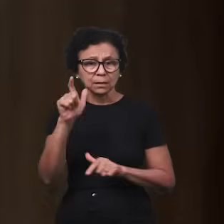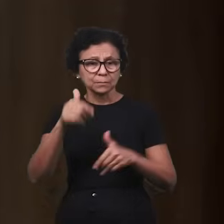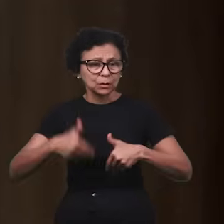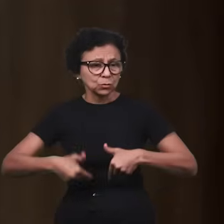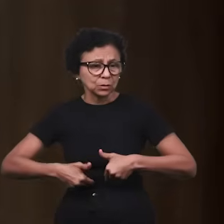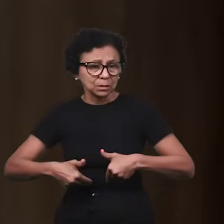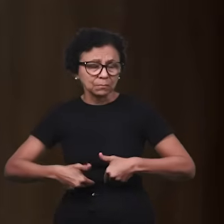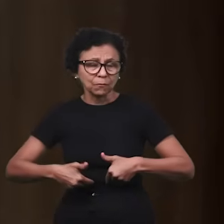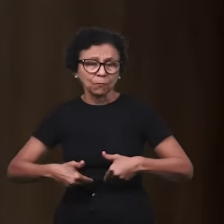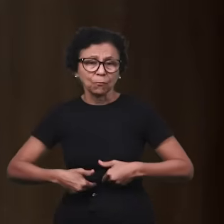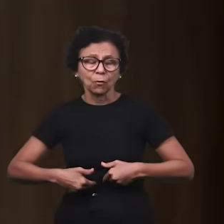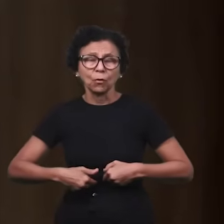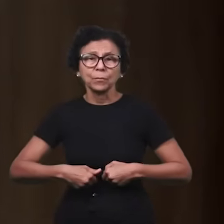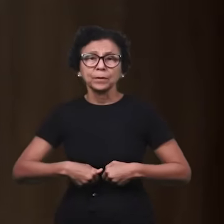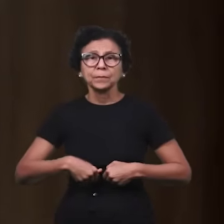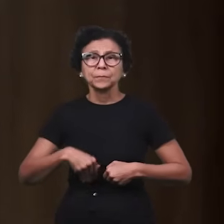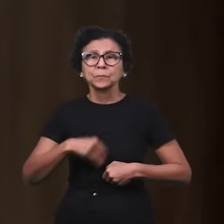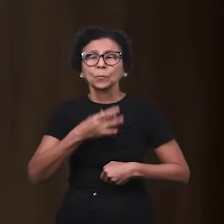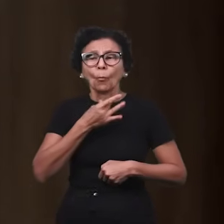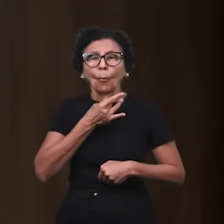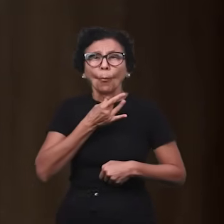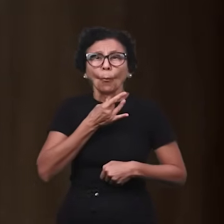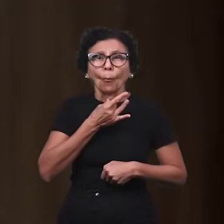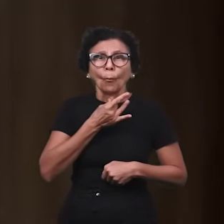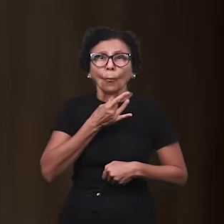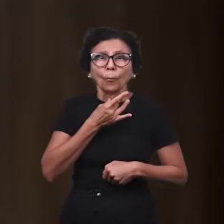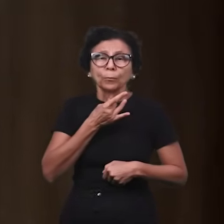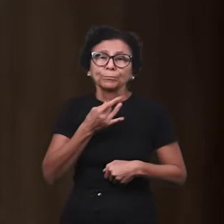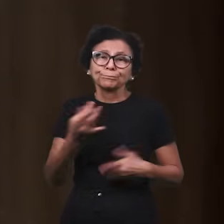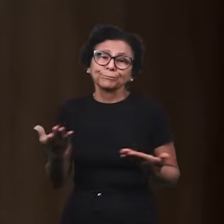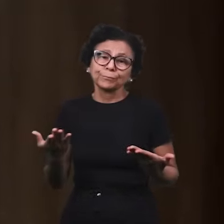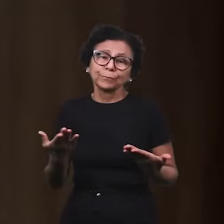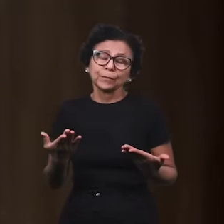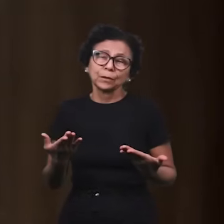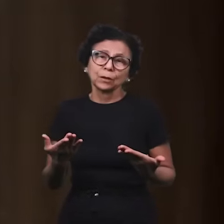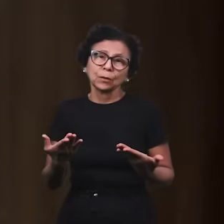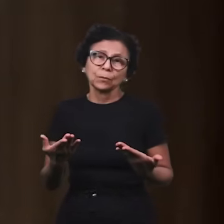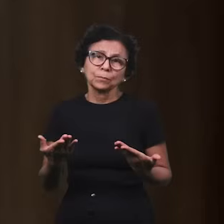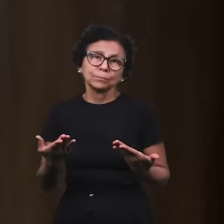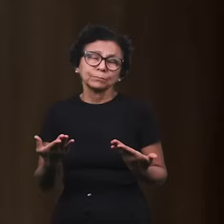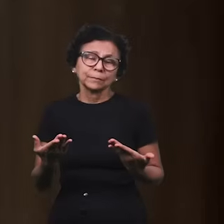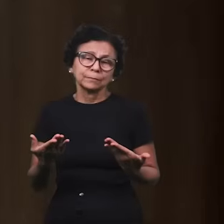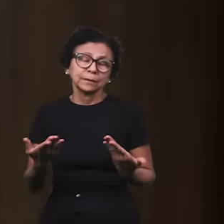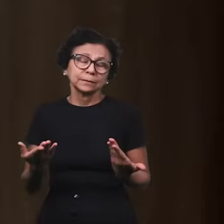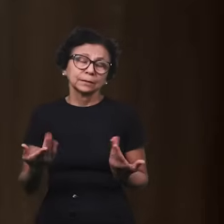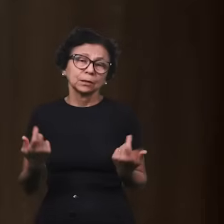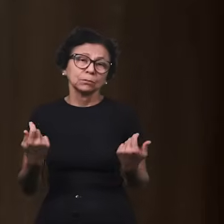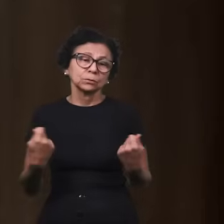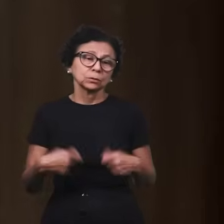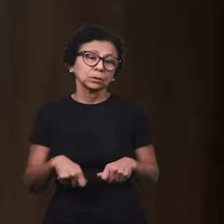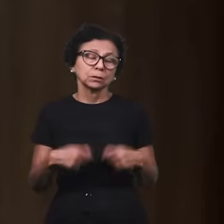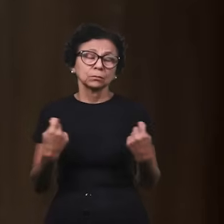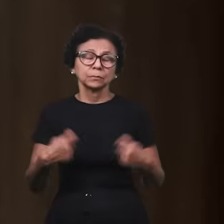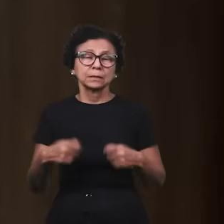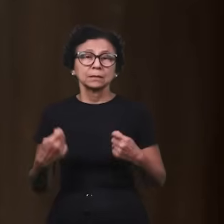e sedentos, sem água, que a única coisa que restava era se render. Exatamente. Então essa era a